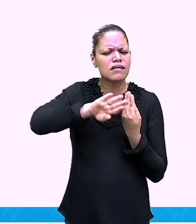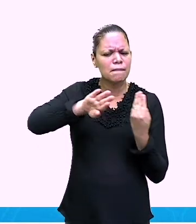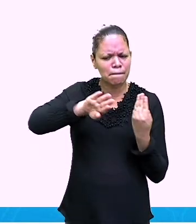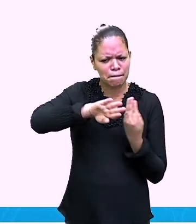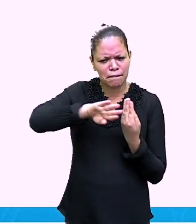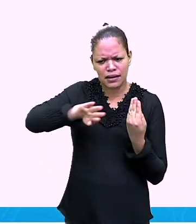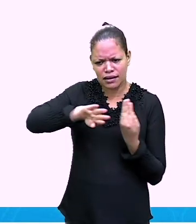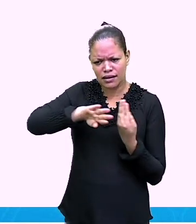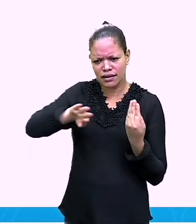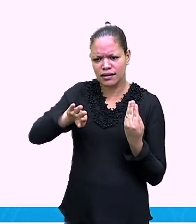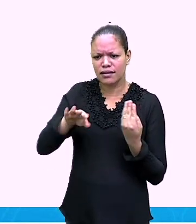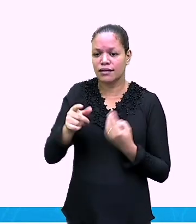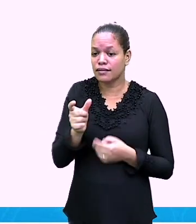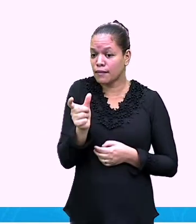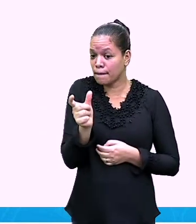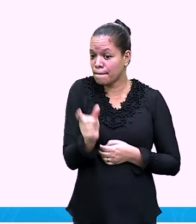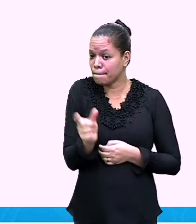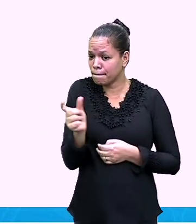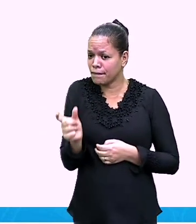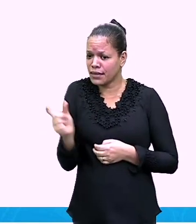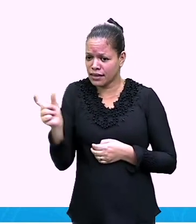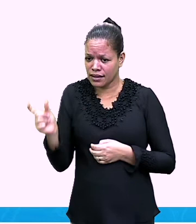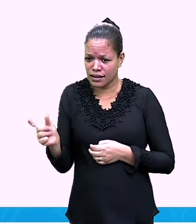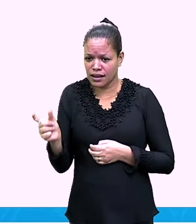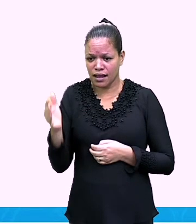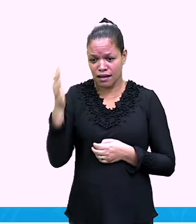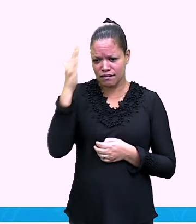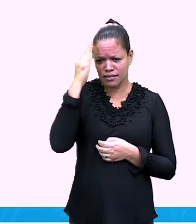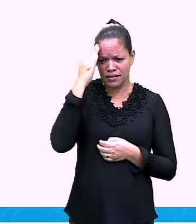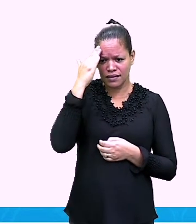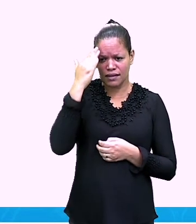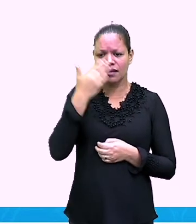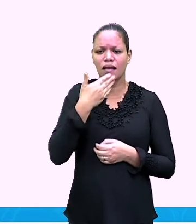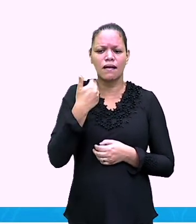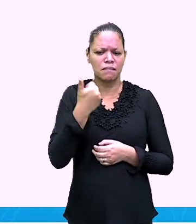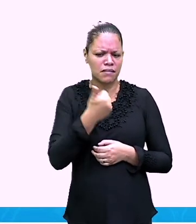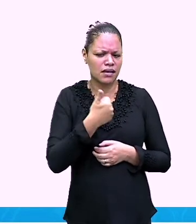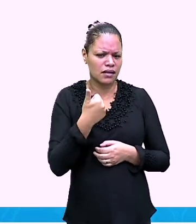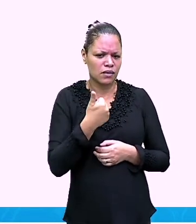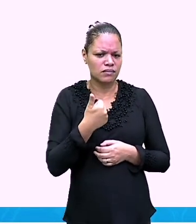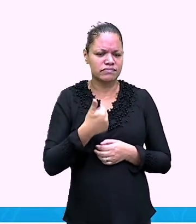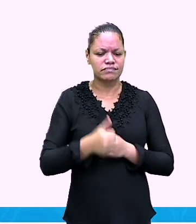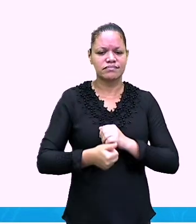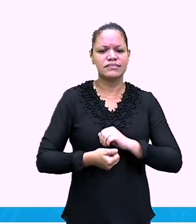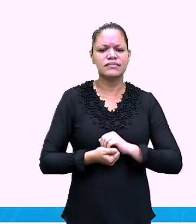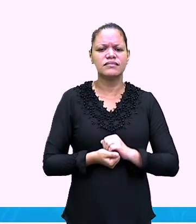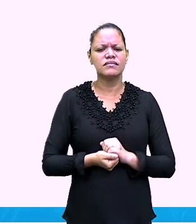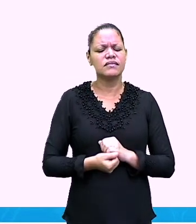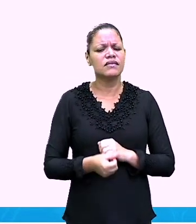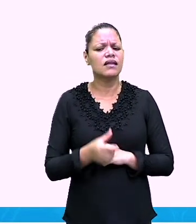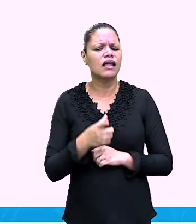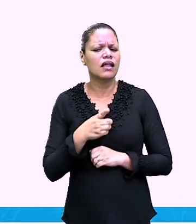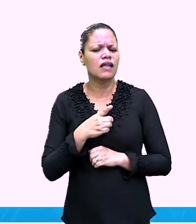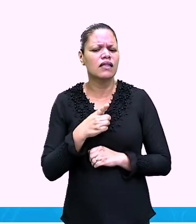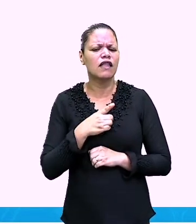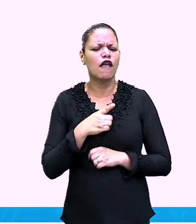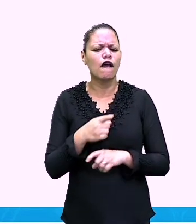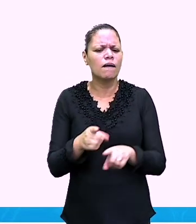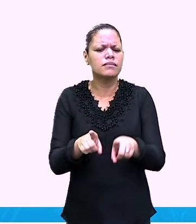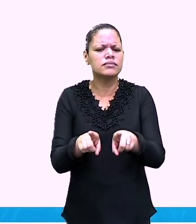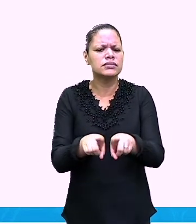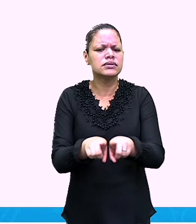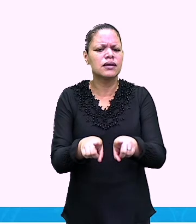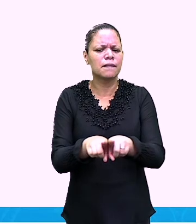né, de uma palavra para outra, para a gente poder entender o texto. Aqui tem, ó, aqui já é a união, ó. Vamos unir